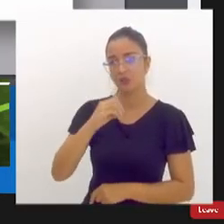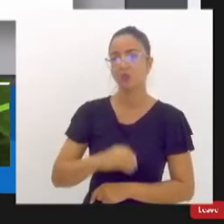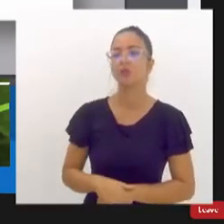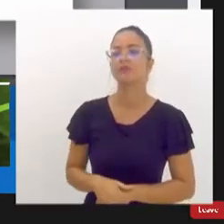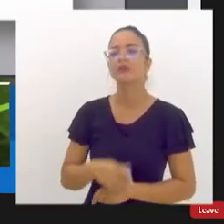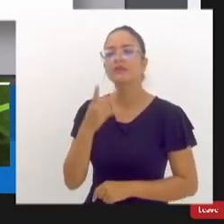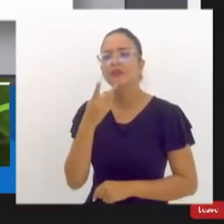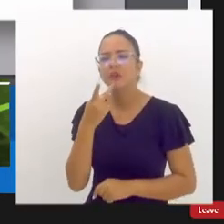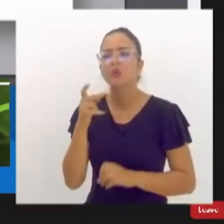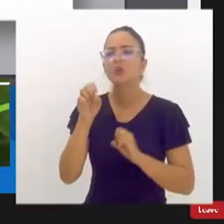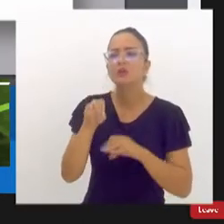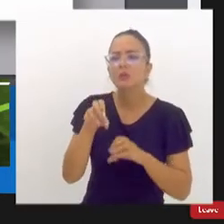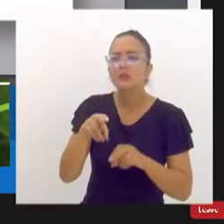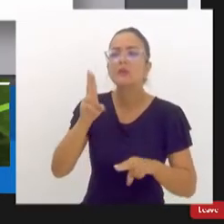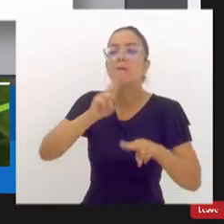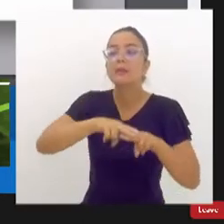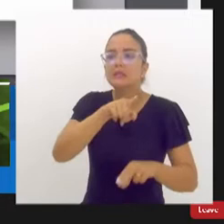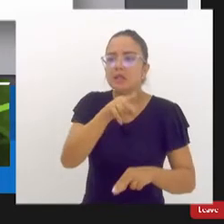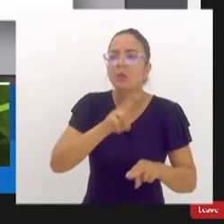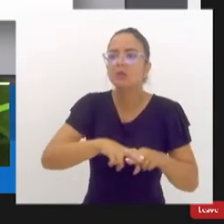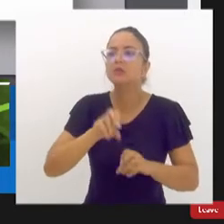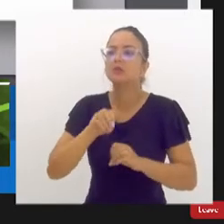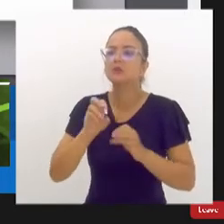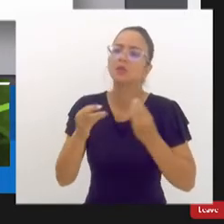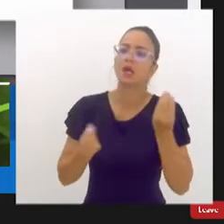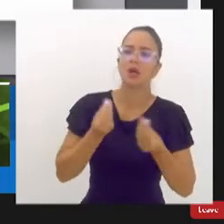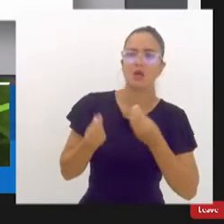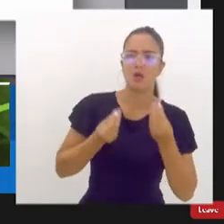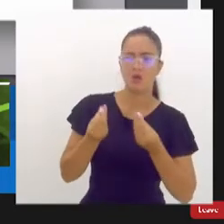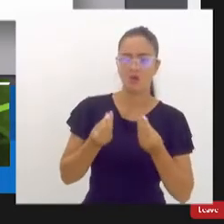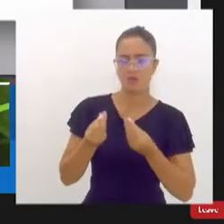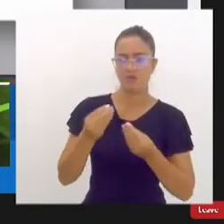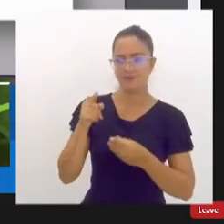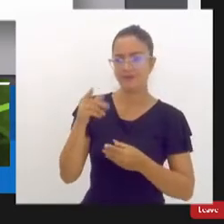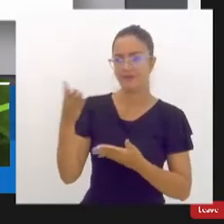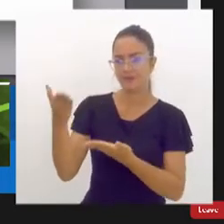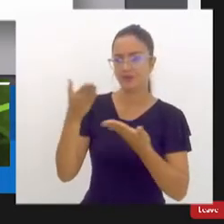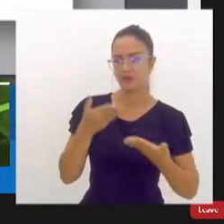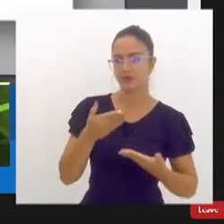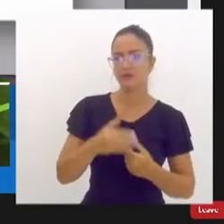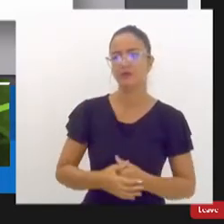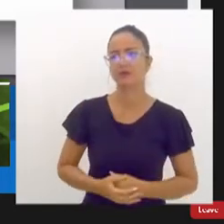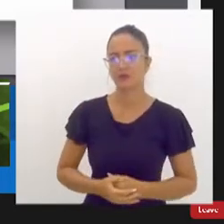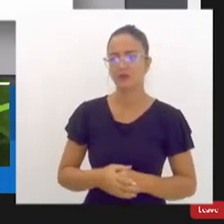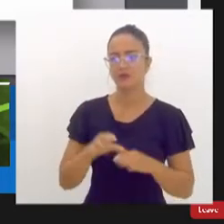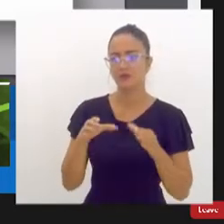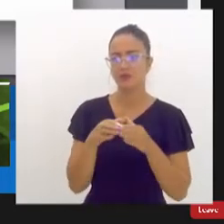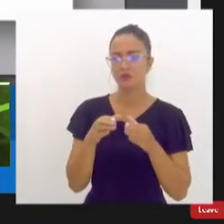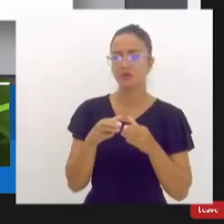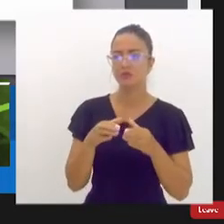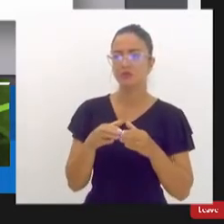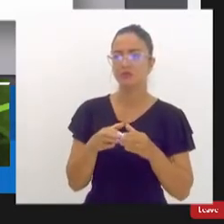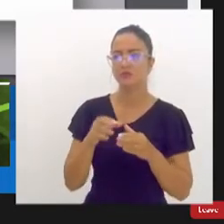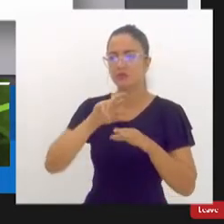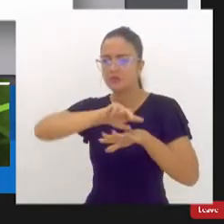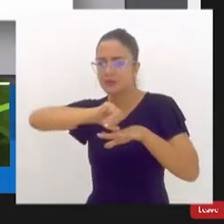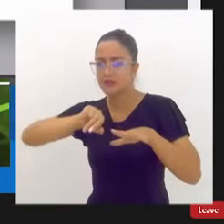prisional, a convite e sob organização da Comissão de Inclusão e Diversidade.